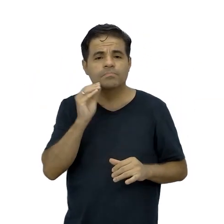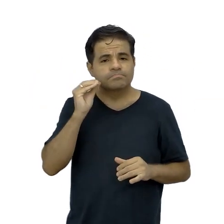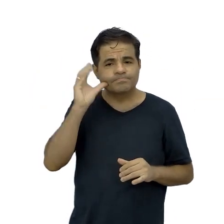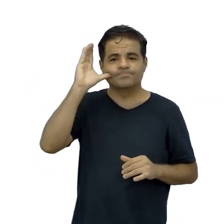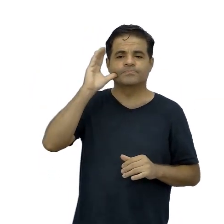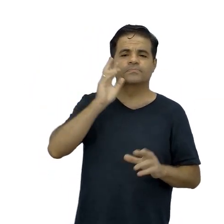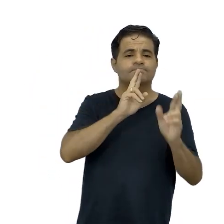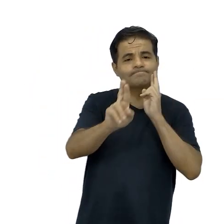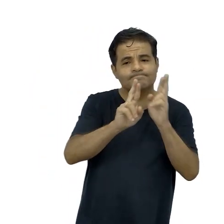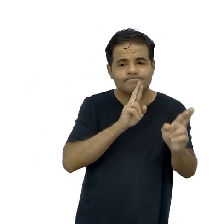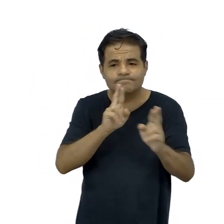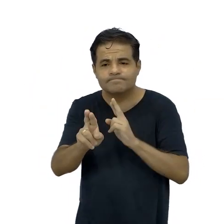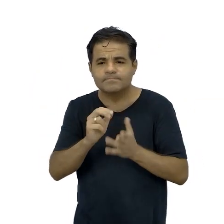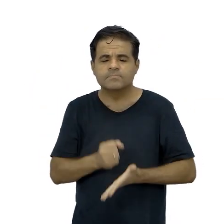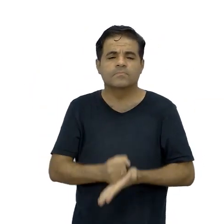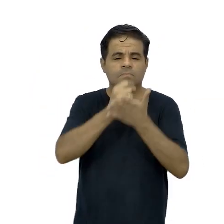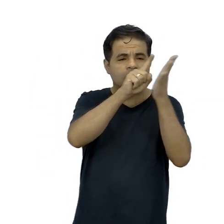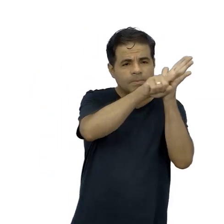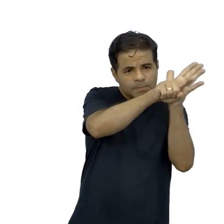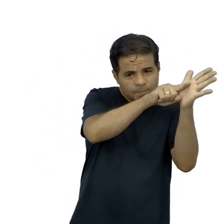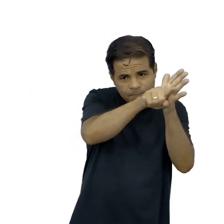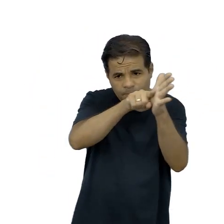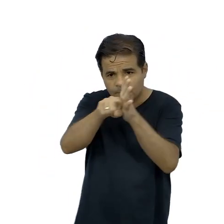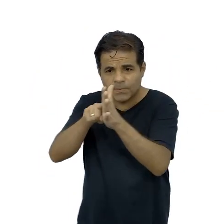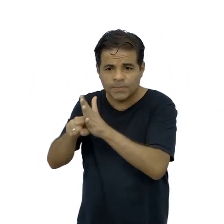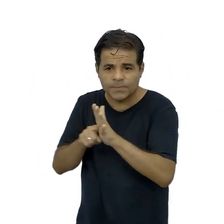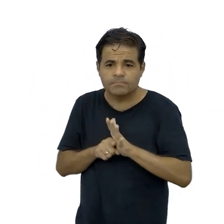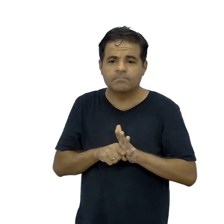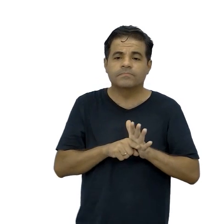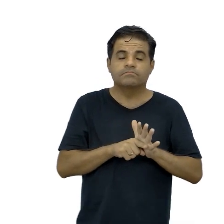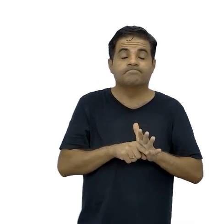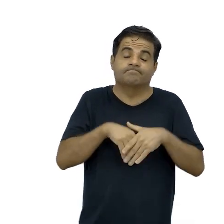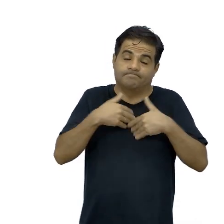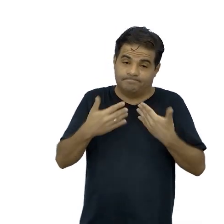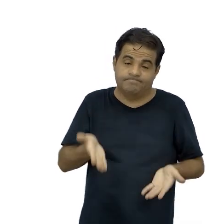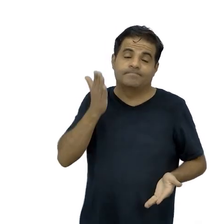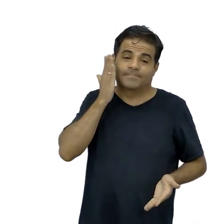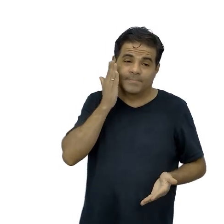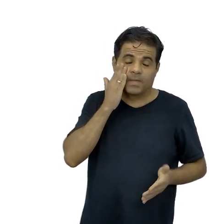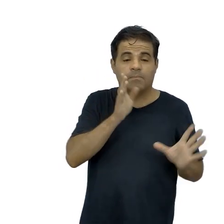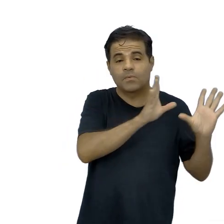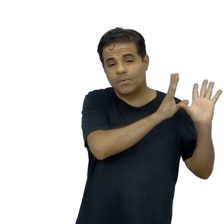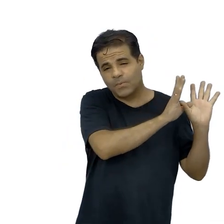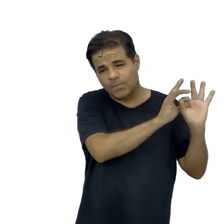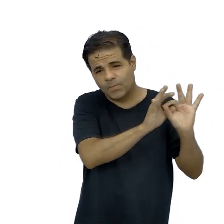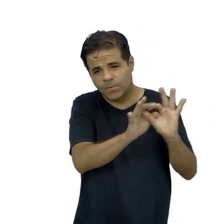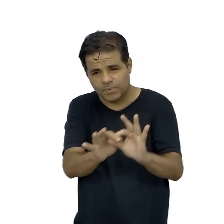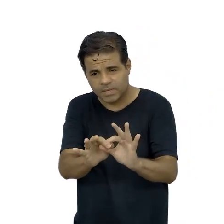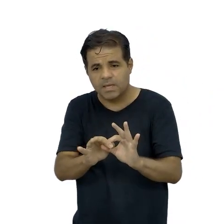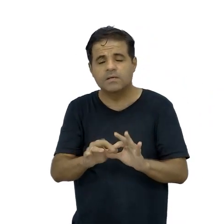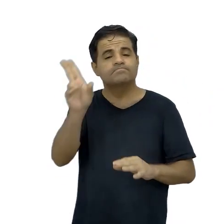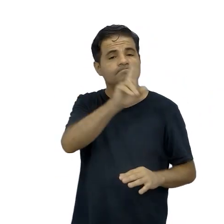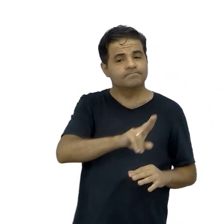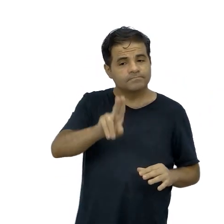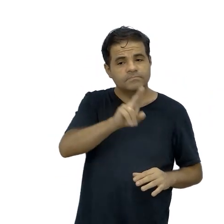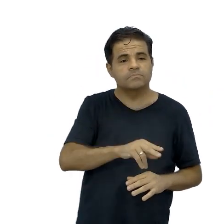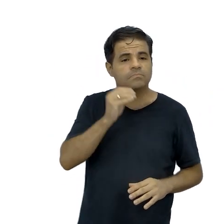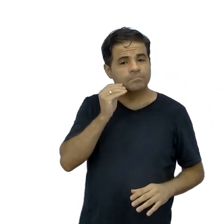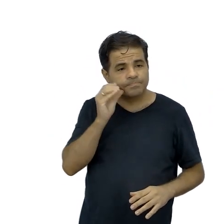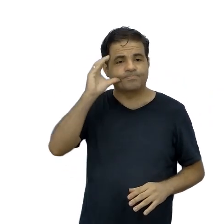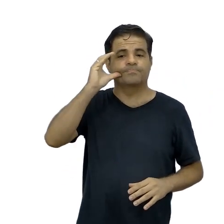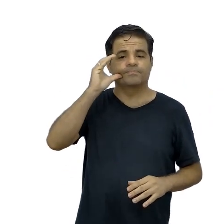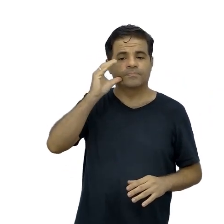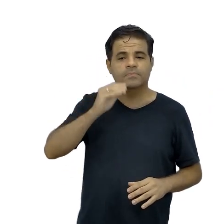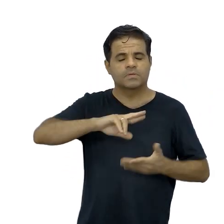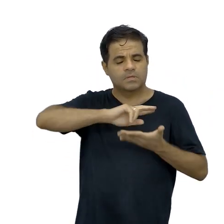de resultados de levantamento de pesquisa, considerando o contexto de produção e utilizando os conhecimentos